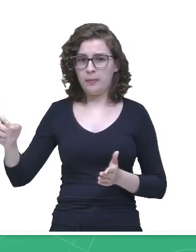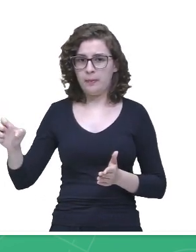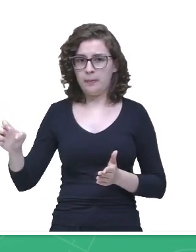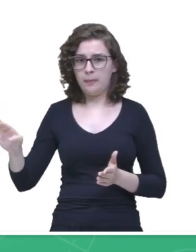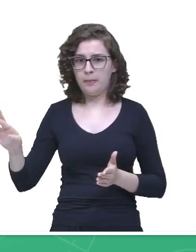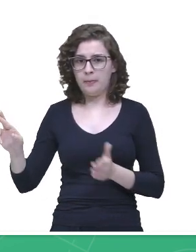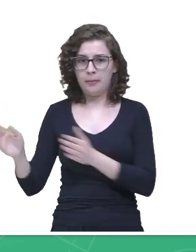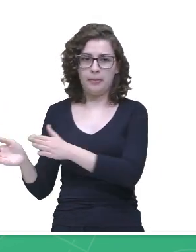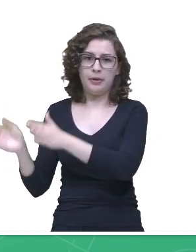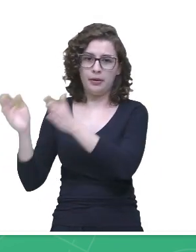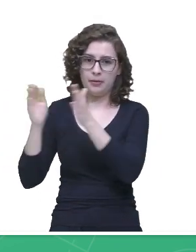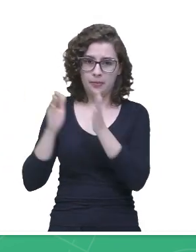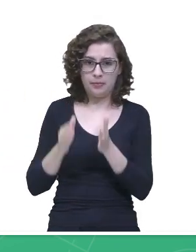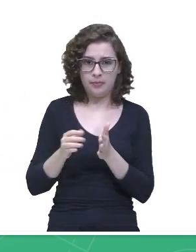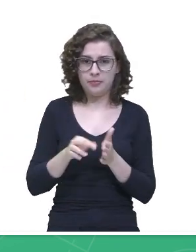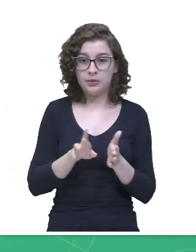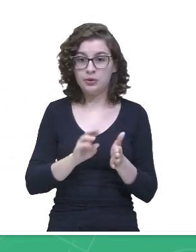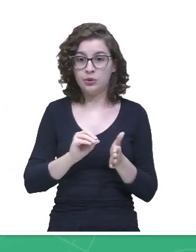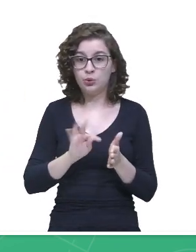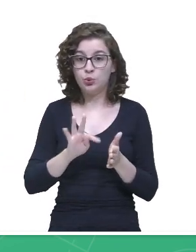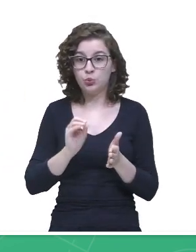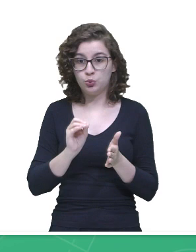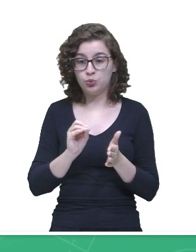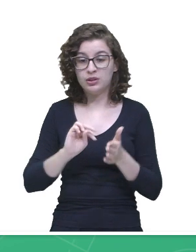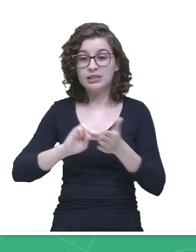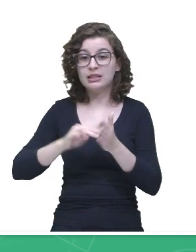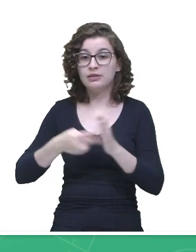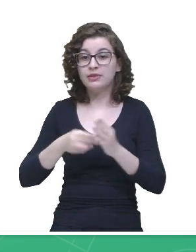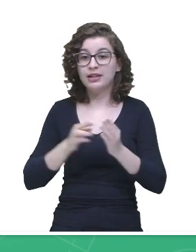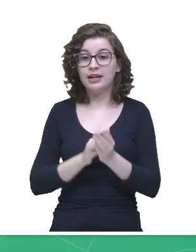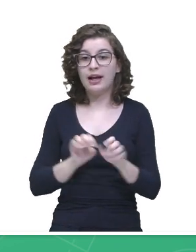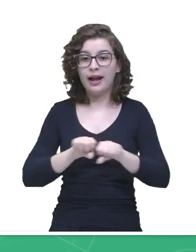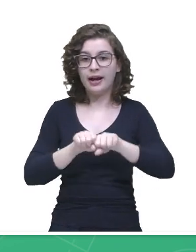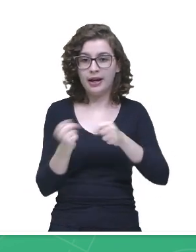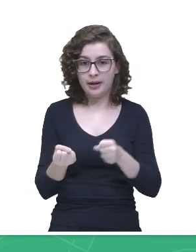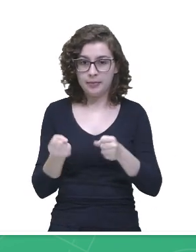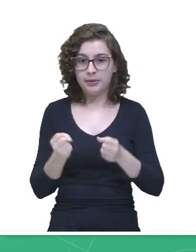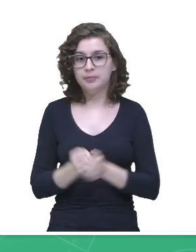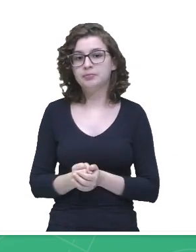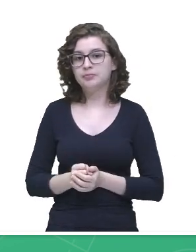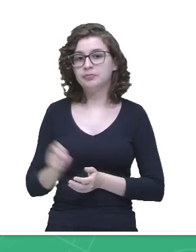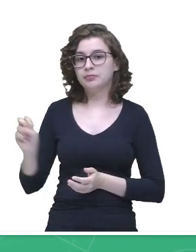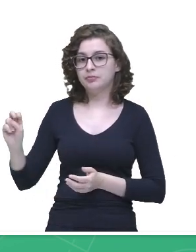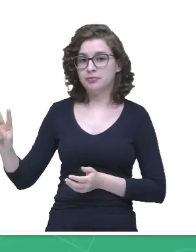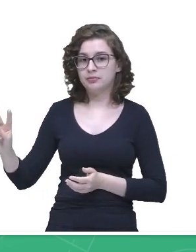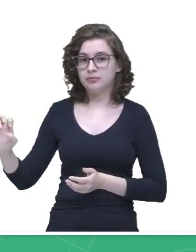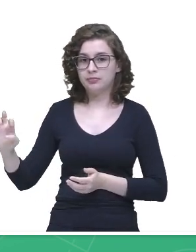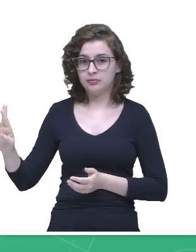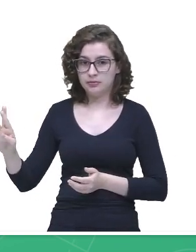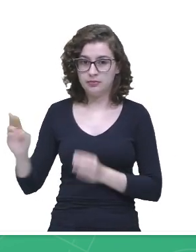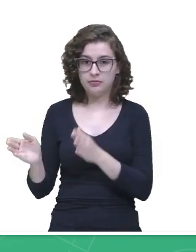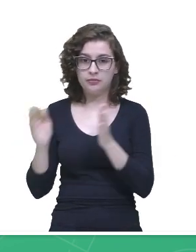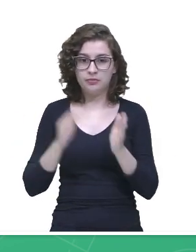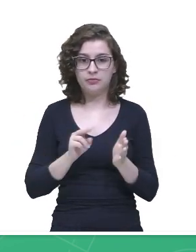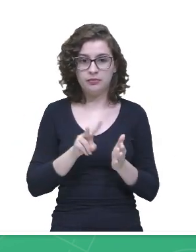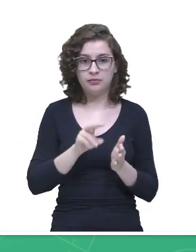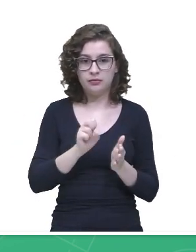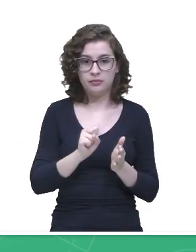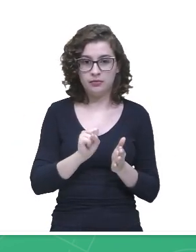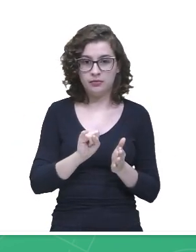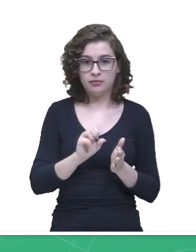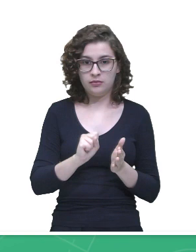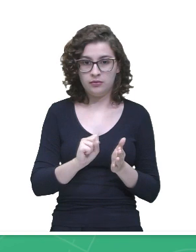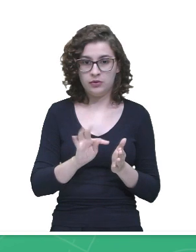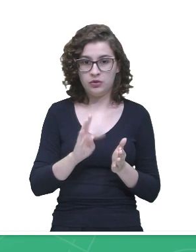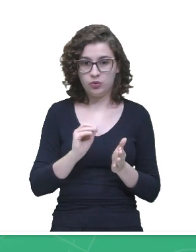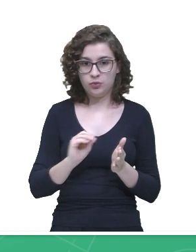exemplo, né? Roto, que é o verbo quebrar. Ver, visto. E volver, vuelto, que é o verbo voltar.